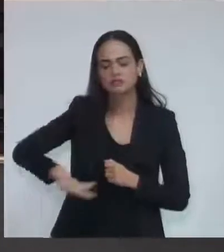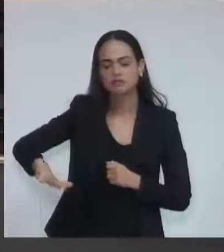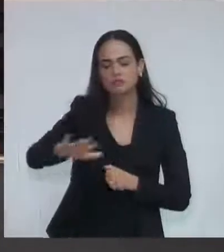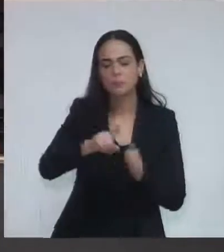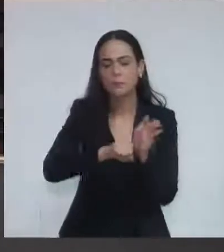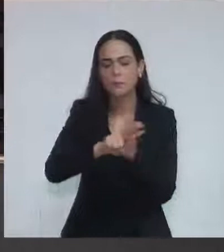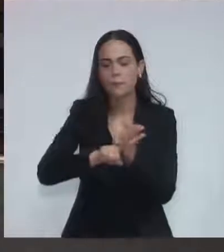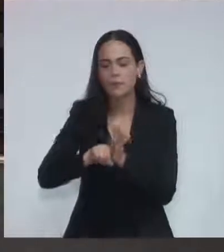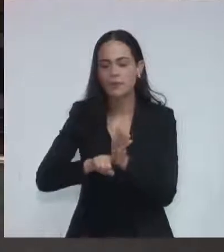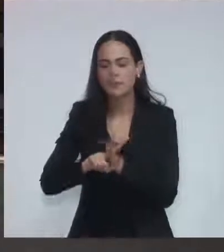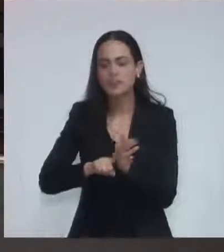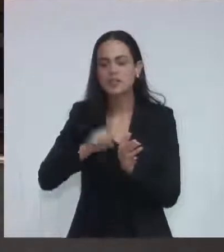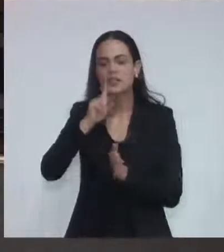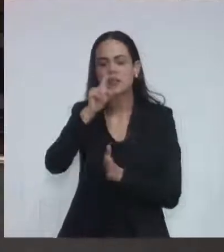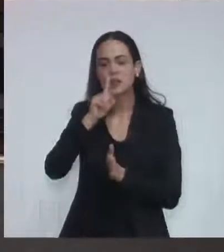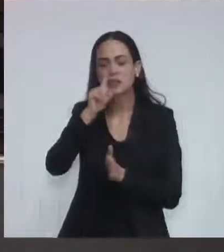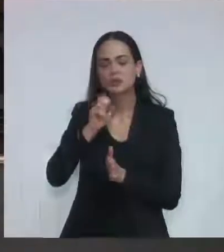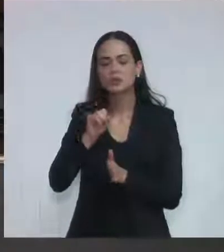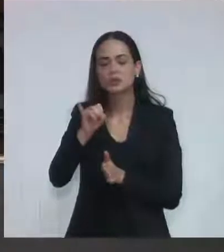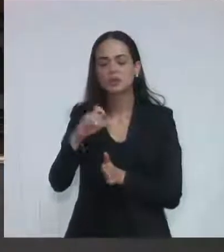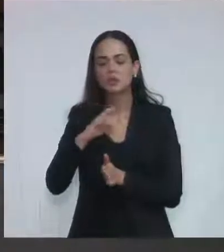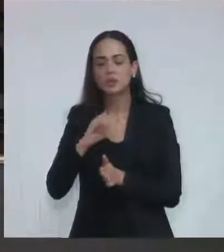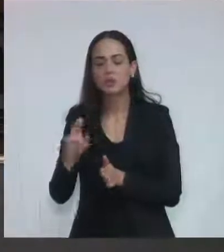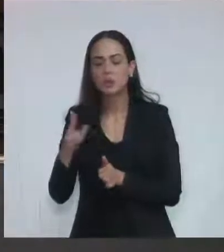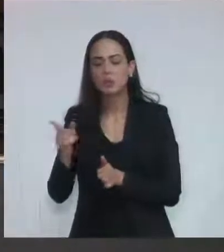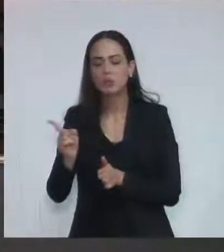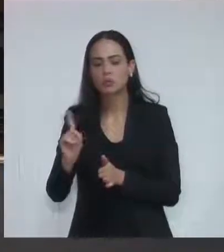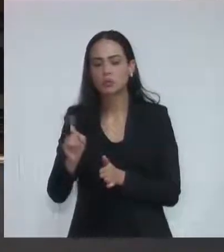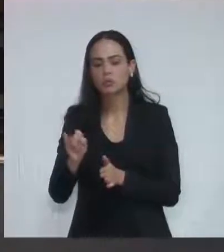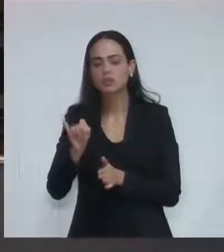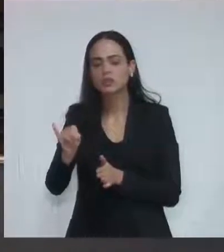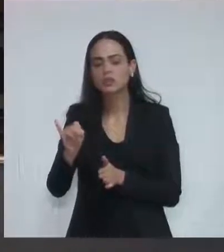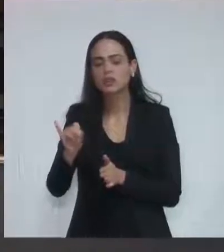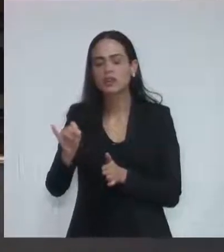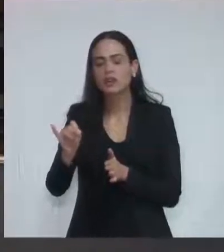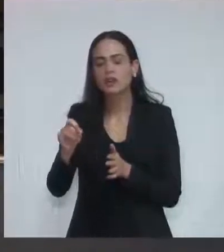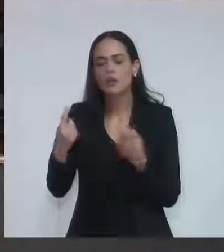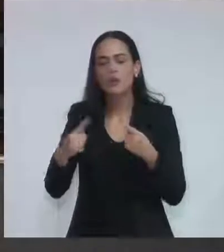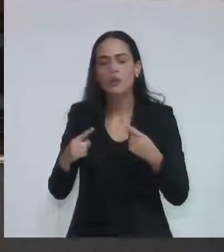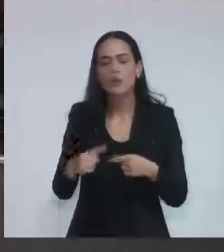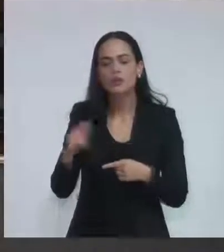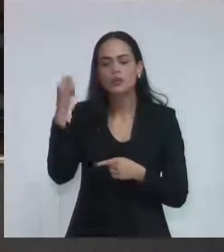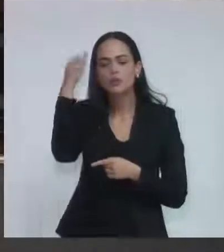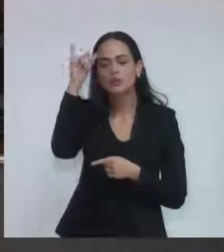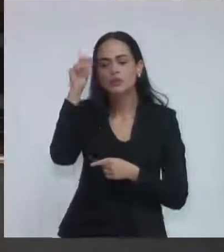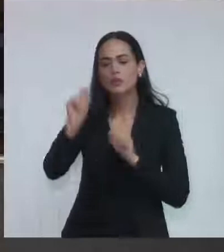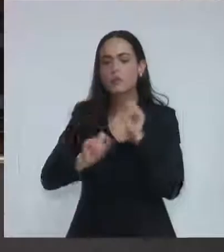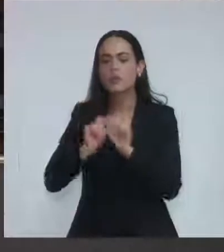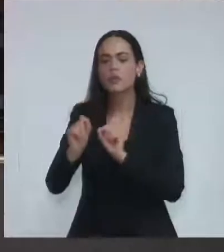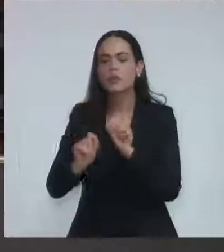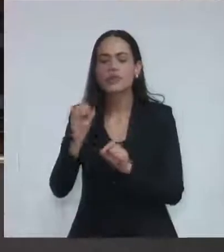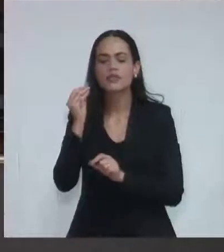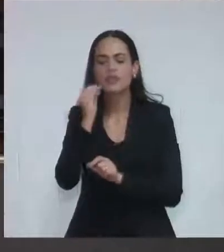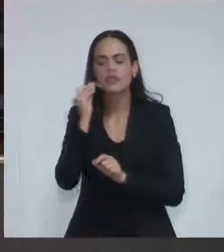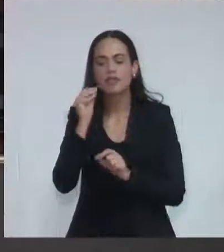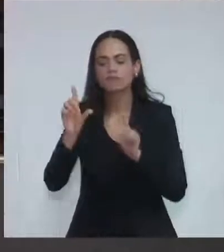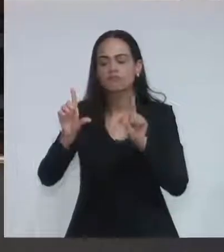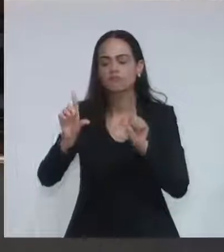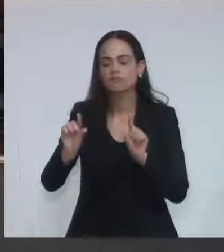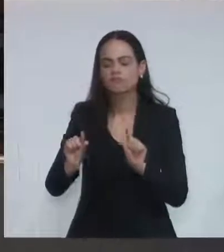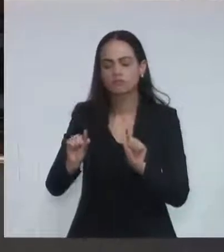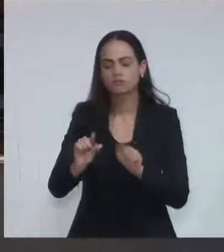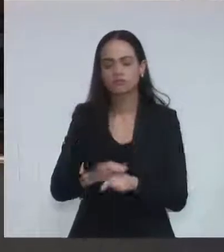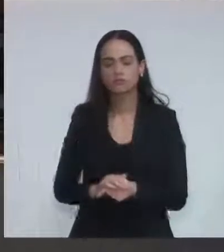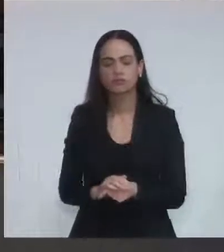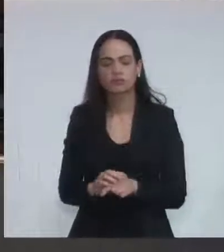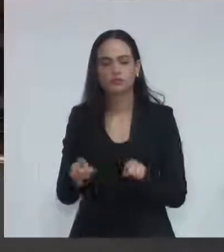Galo, quais medidas estão sendo adotadas para minimizar os riscos? 4. As denúncias sobre despejo de lixo e